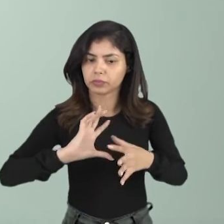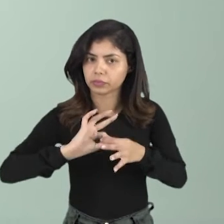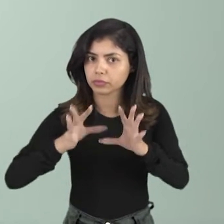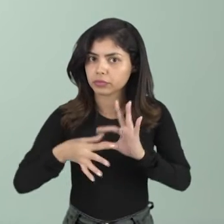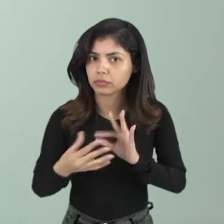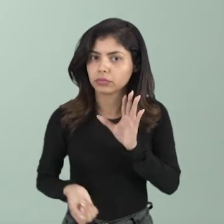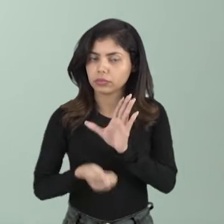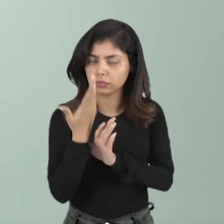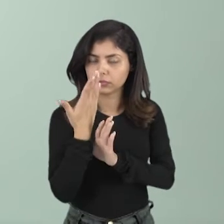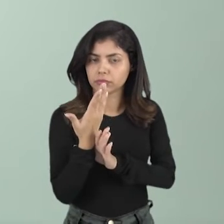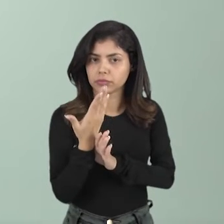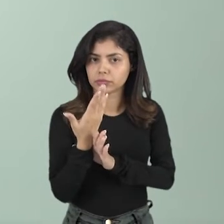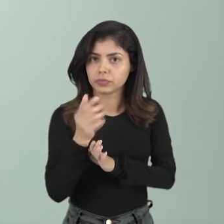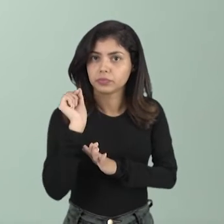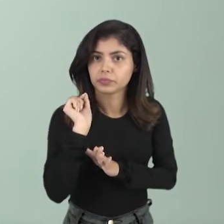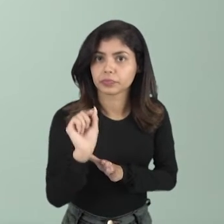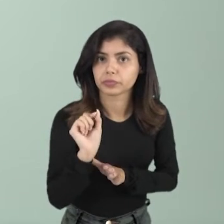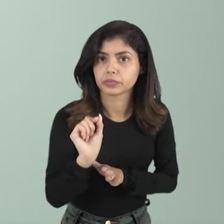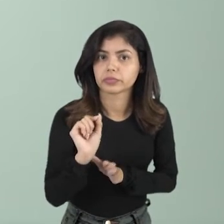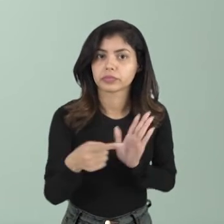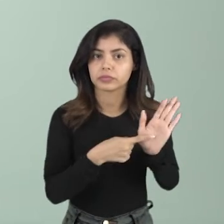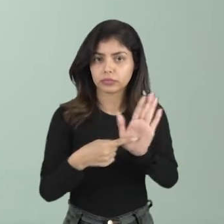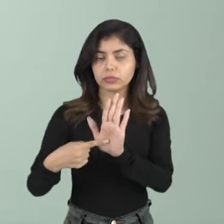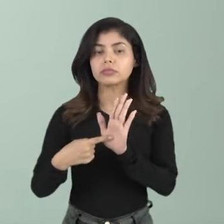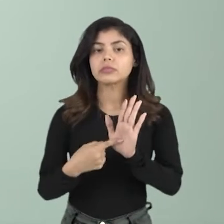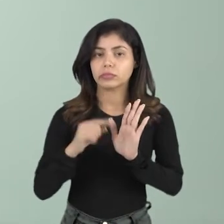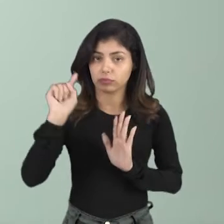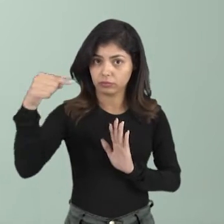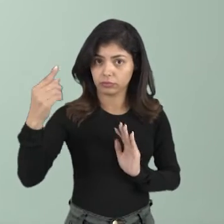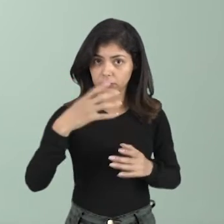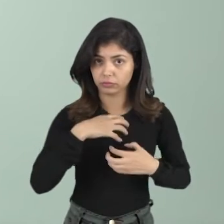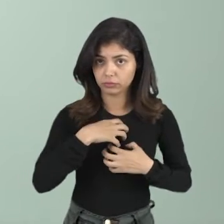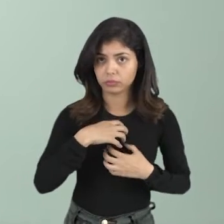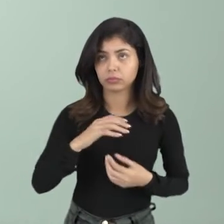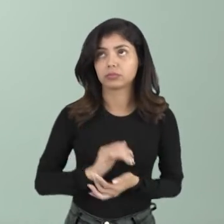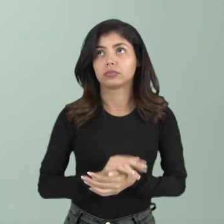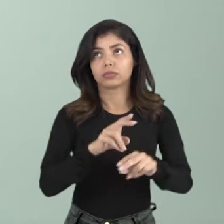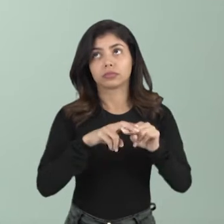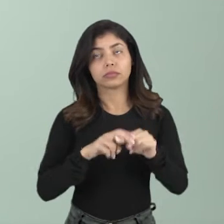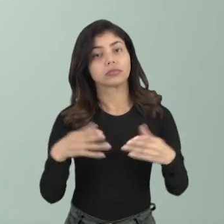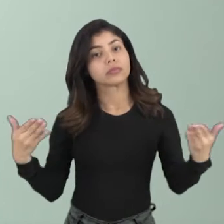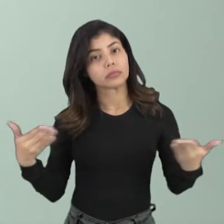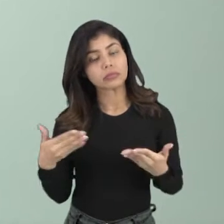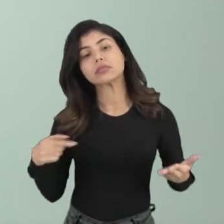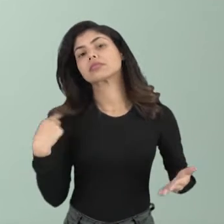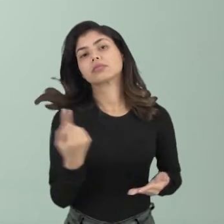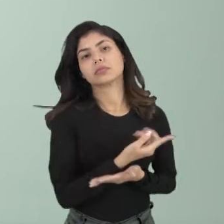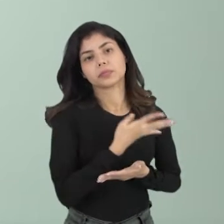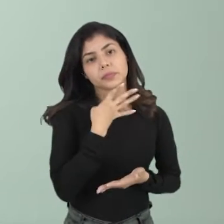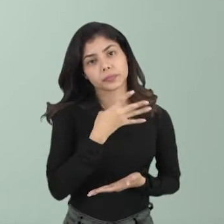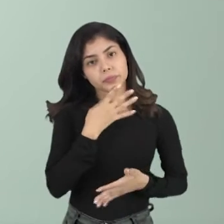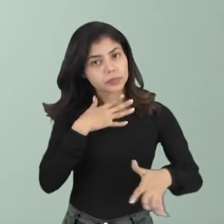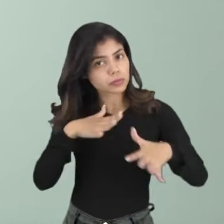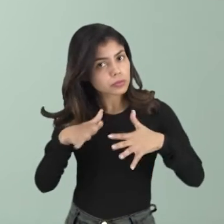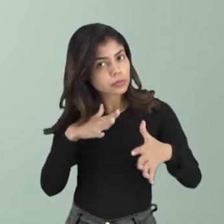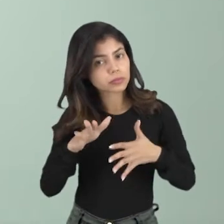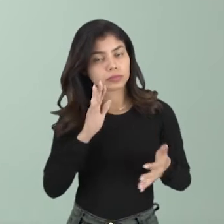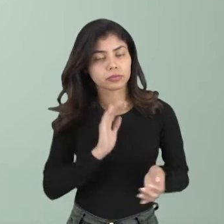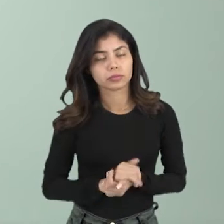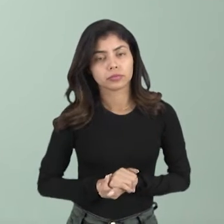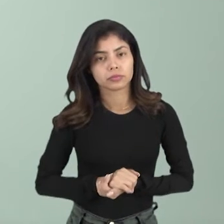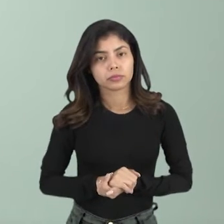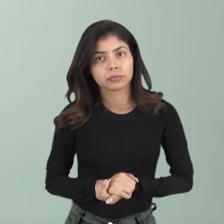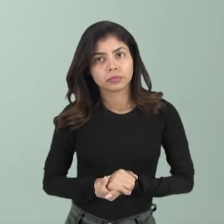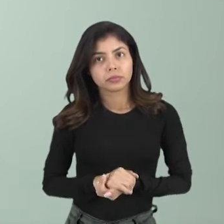em que ela foi criada e o que ela estava representando naquele momento. E é por isso que hoje a gente vai conhecer alguns movimentos